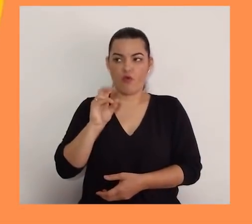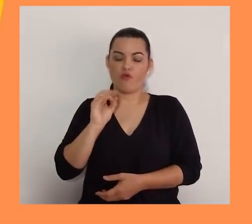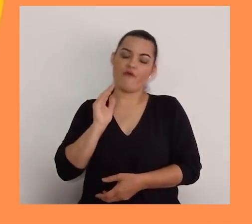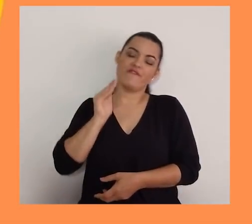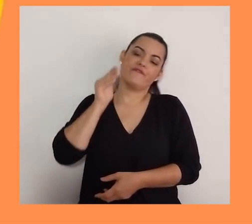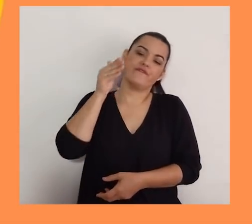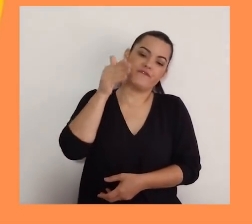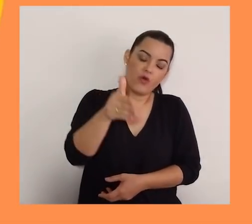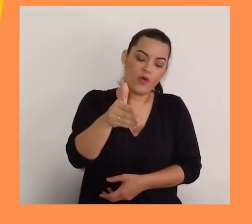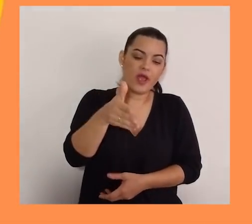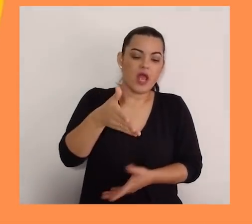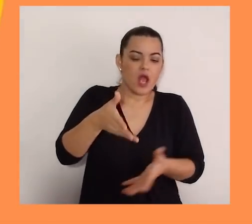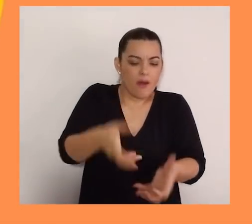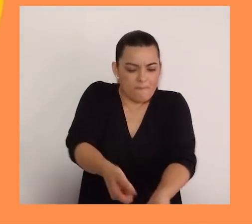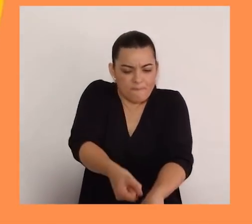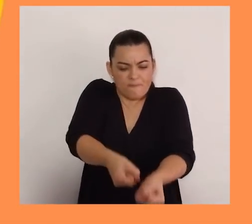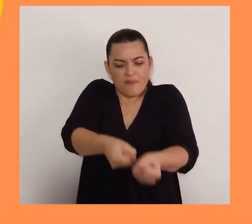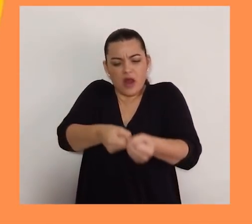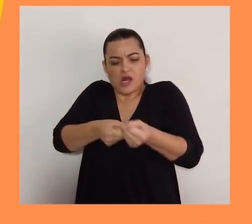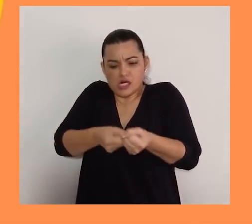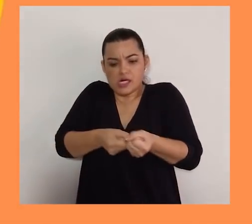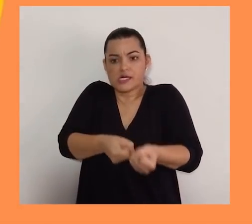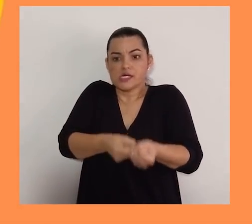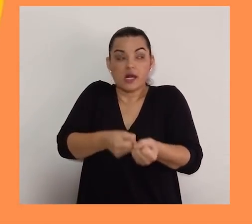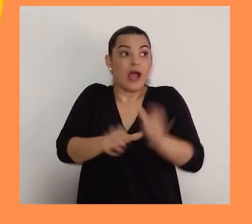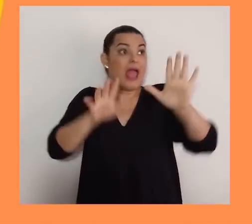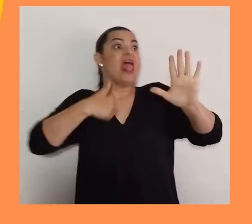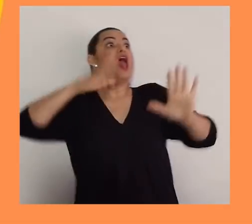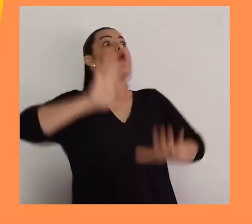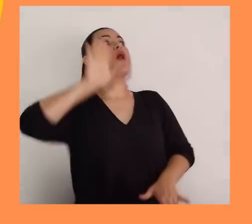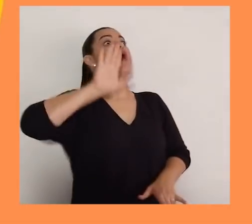Rabanete. Assim ele sabe que o rabanete vai nascer bem ali.